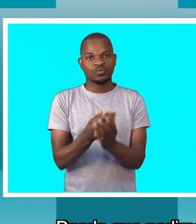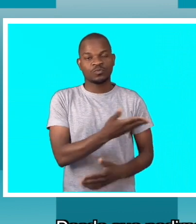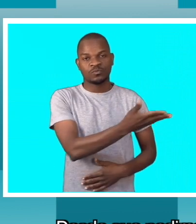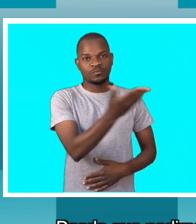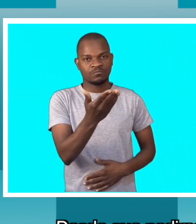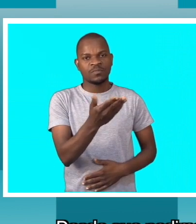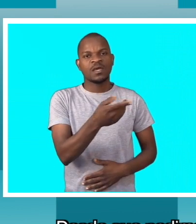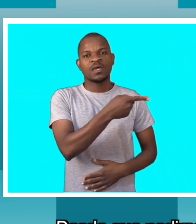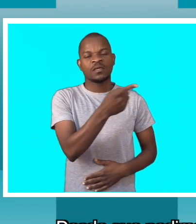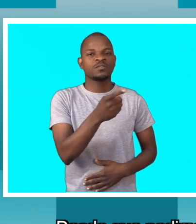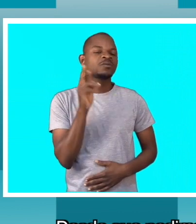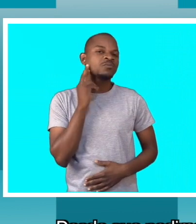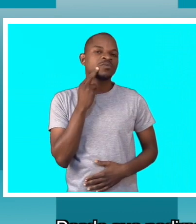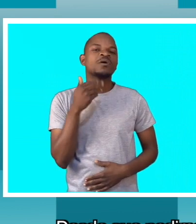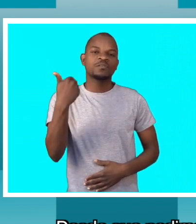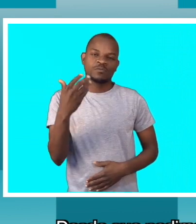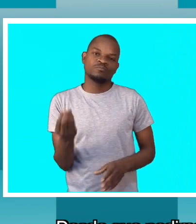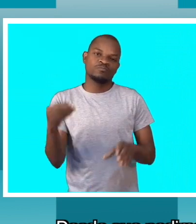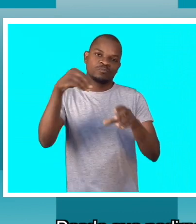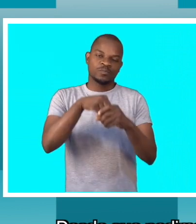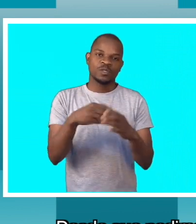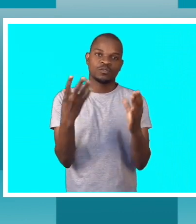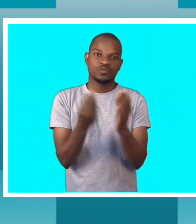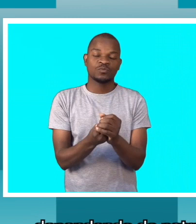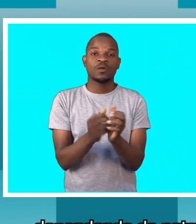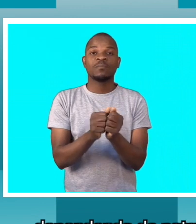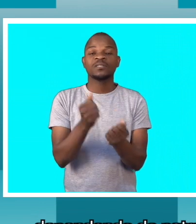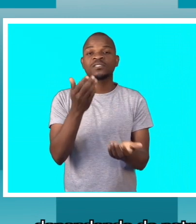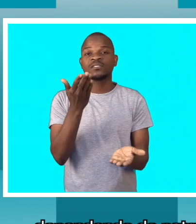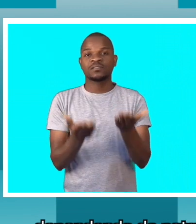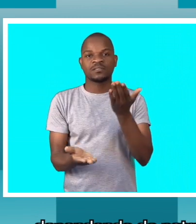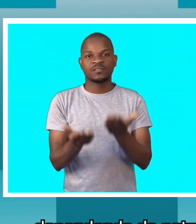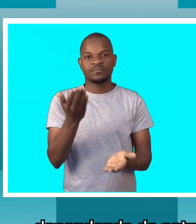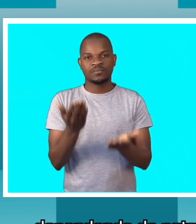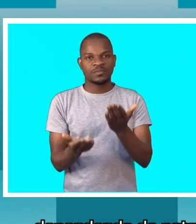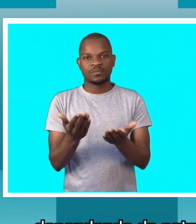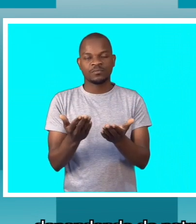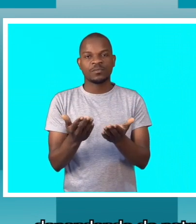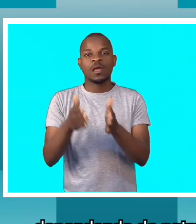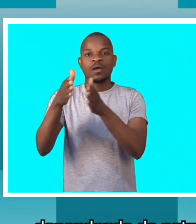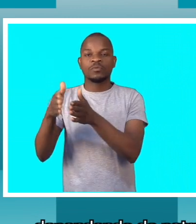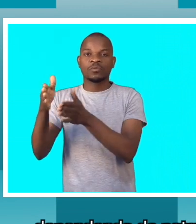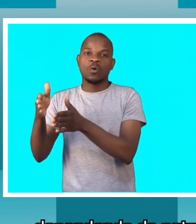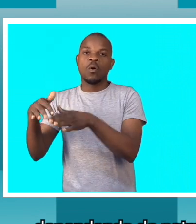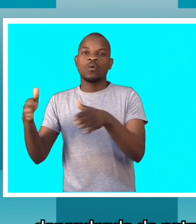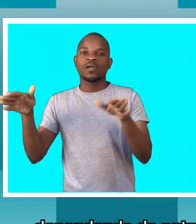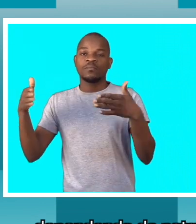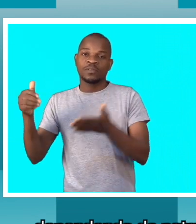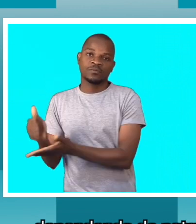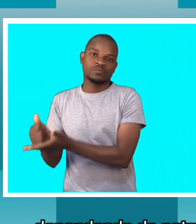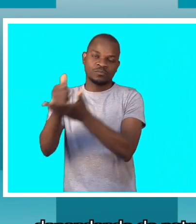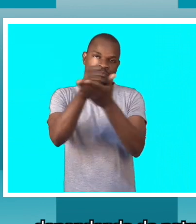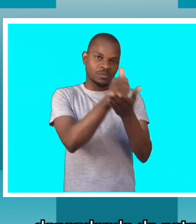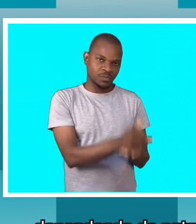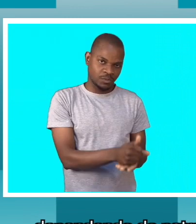então eles disseram que vão passar a nos colocar na agenda deles, dependendo do patrocinador ou